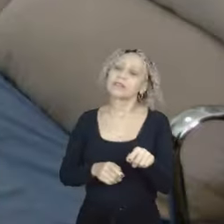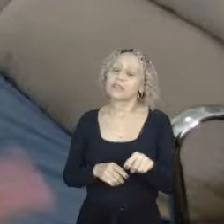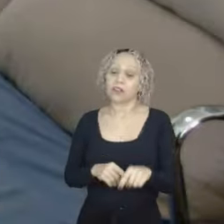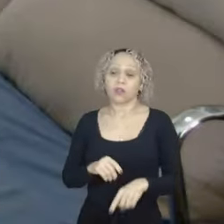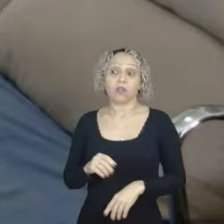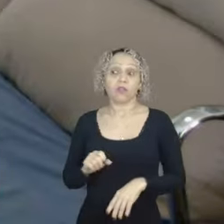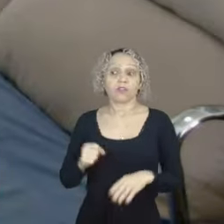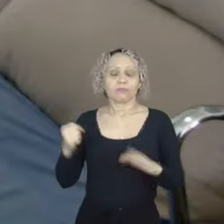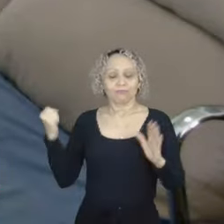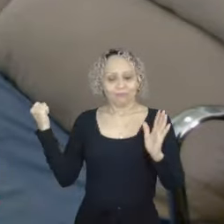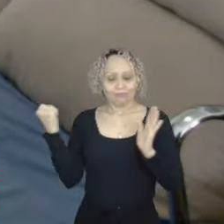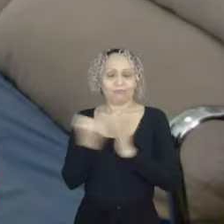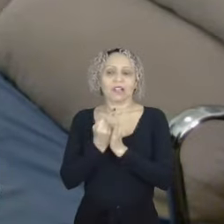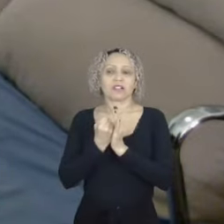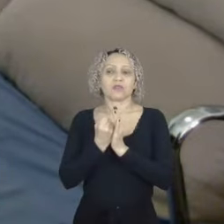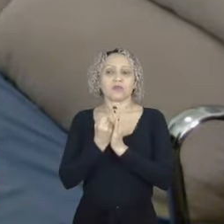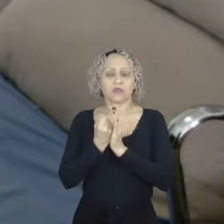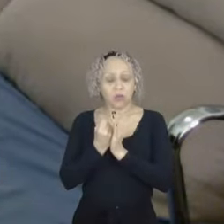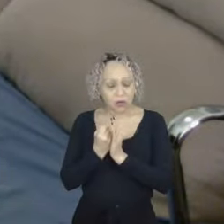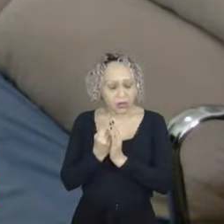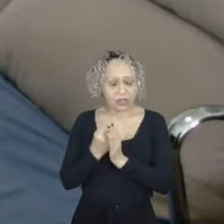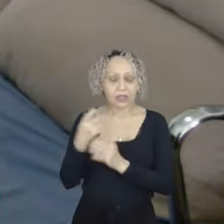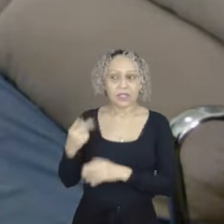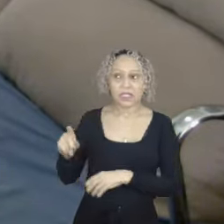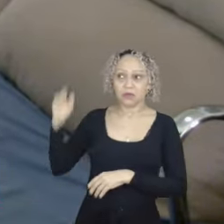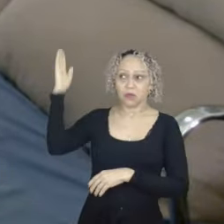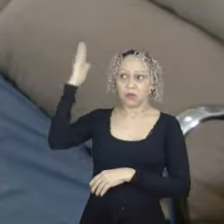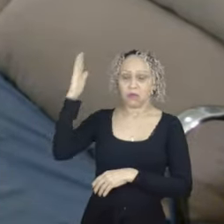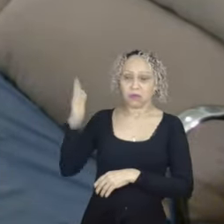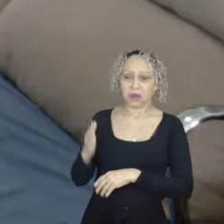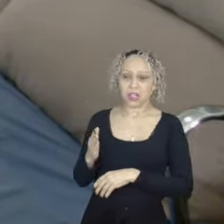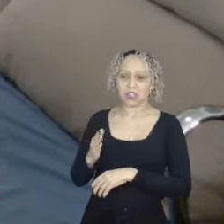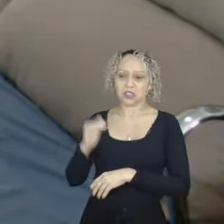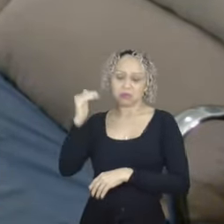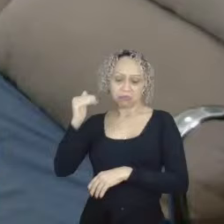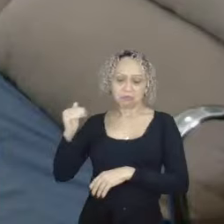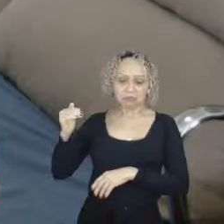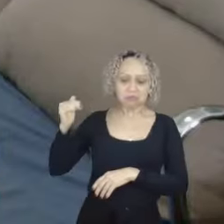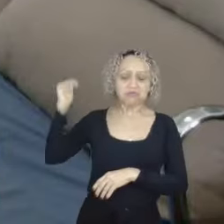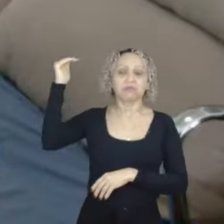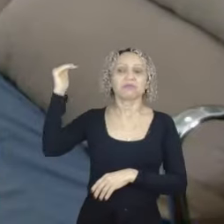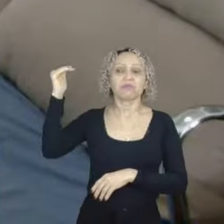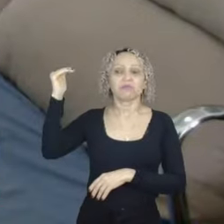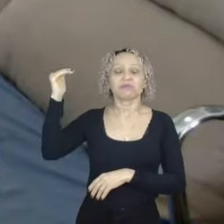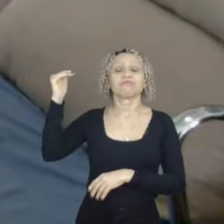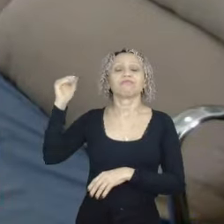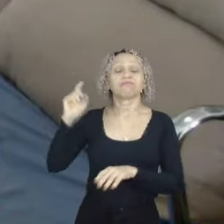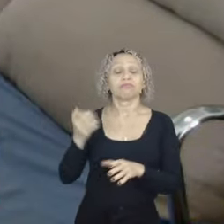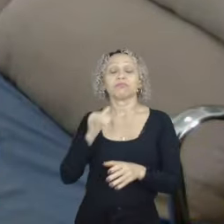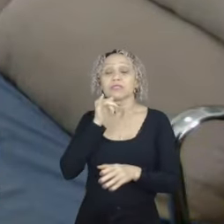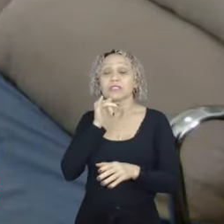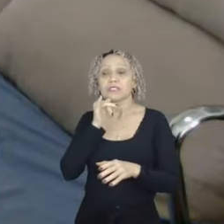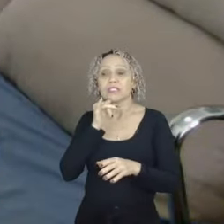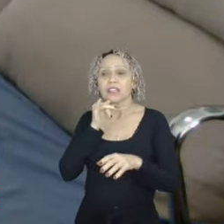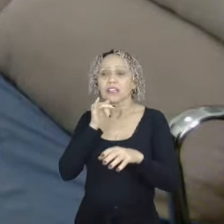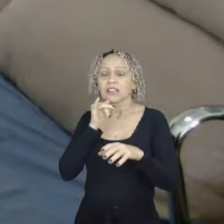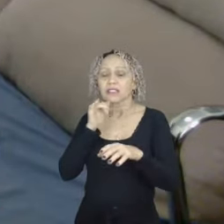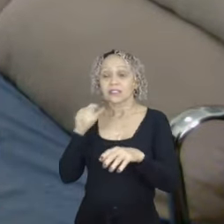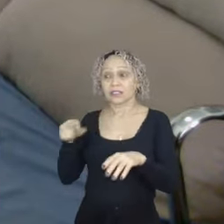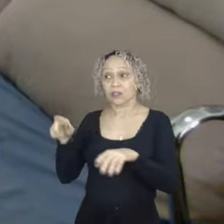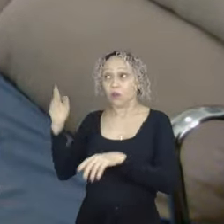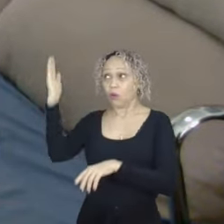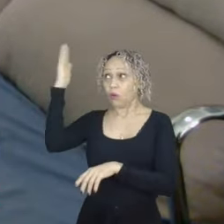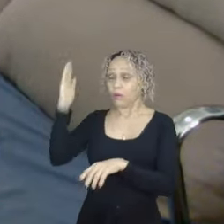nossa soberania, aí, como você colocou, e como pontuou o presidente Lula, né, para a nossa autonomia no que diz respeito ao desenvolvimento da